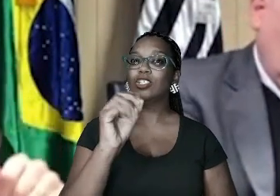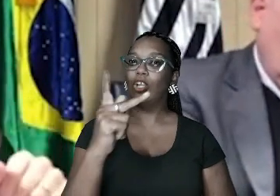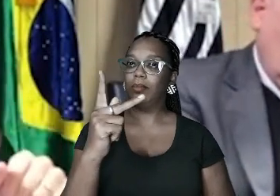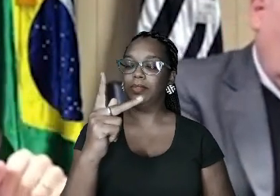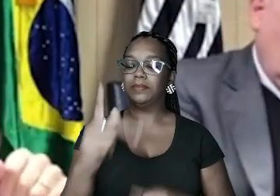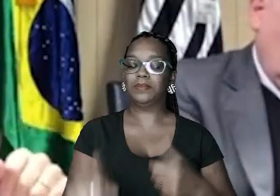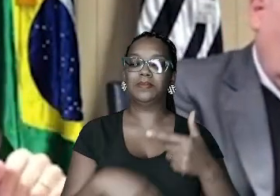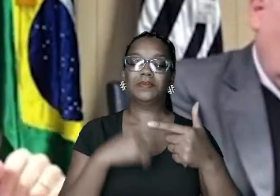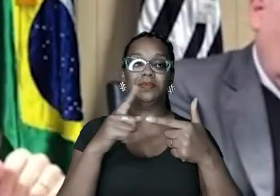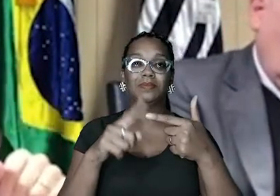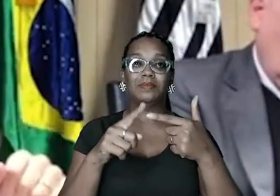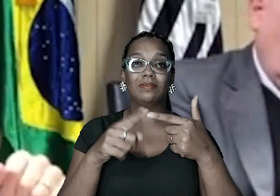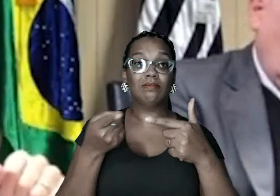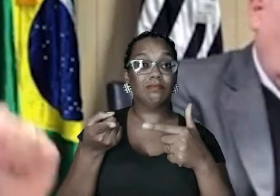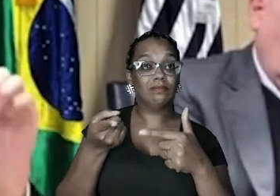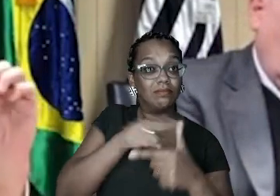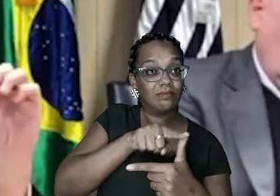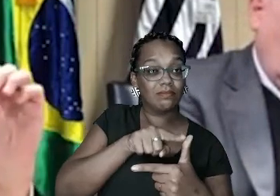caso